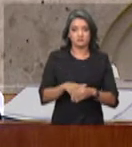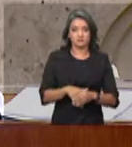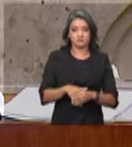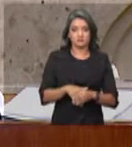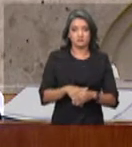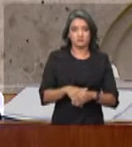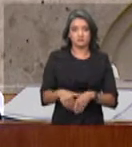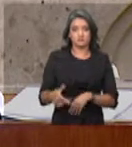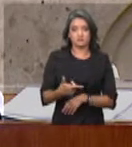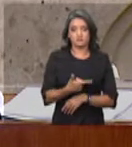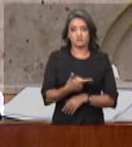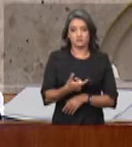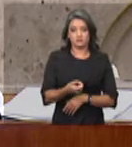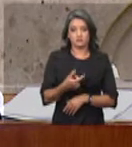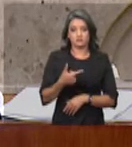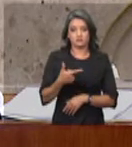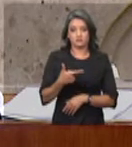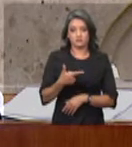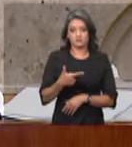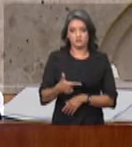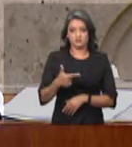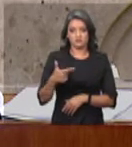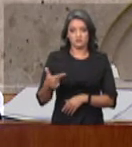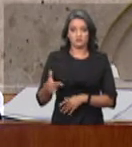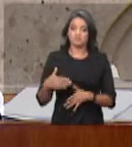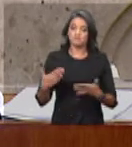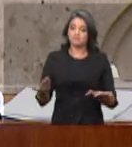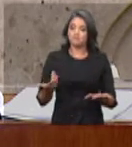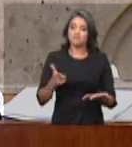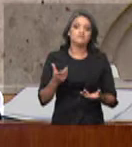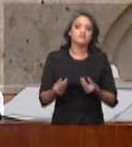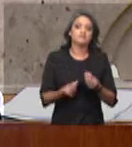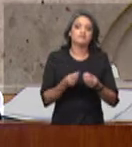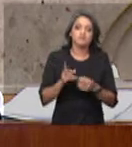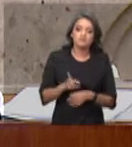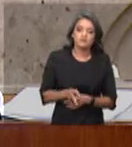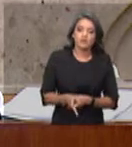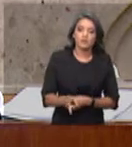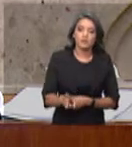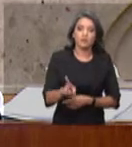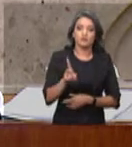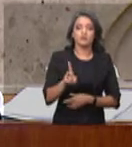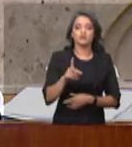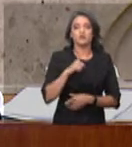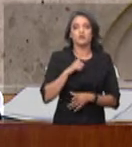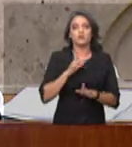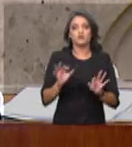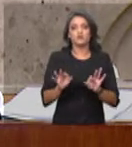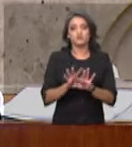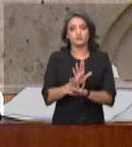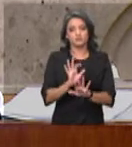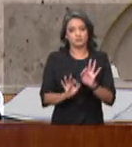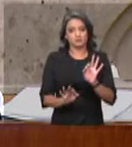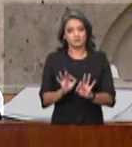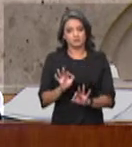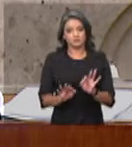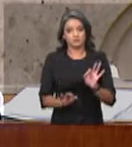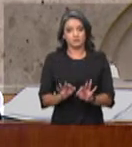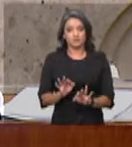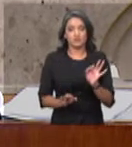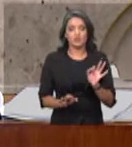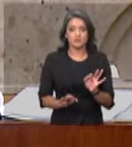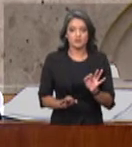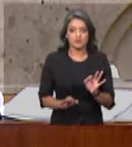2022 por isso como não haverá condições de encerramento de julgamento dos